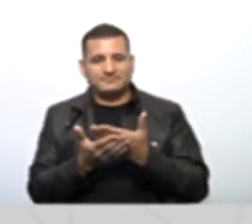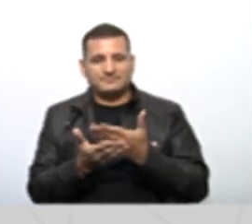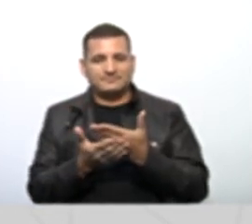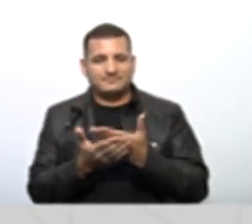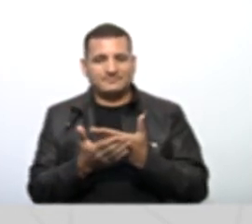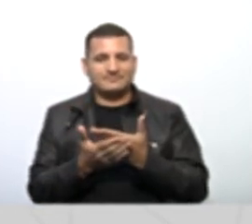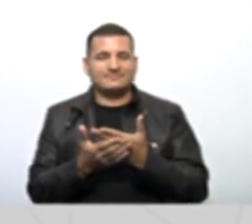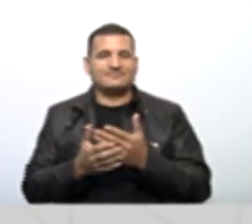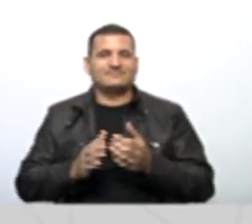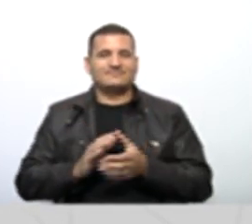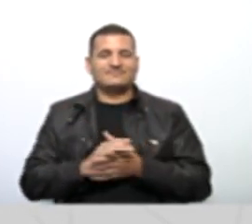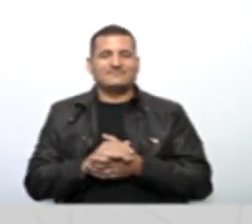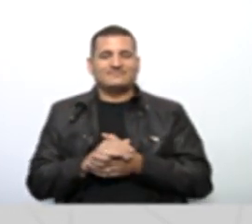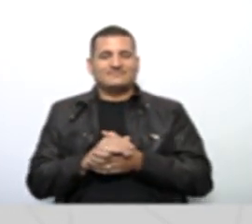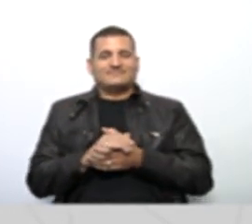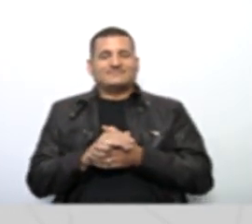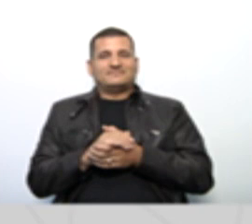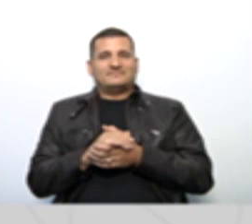e